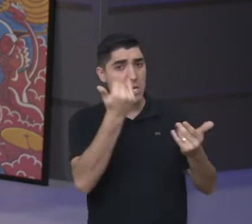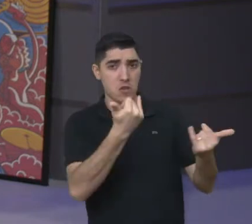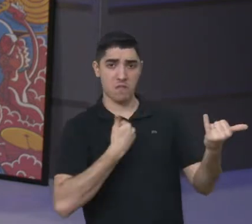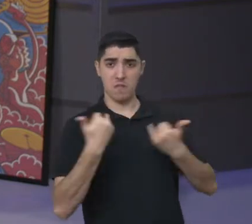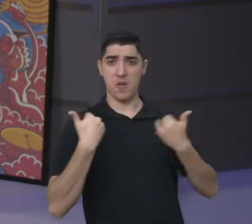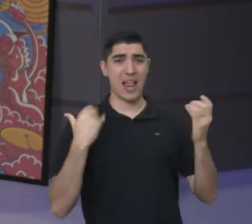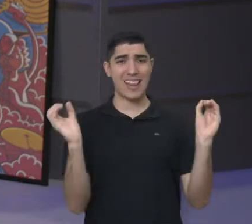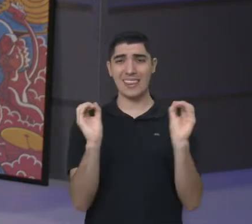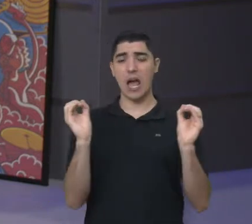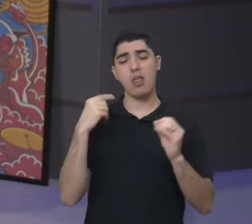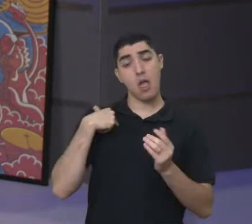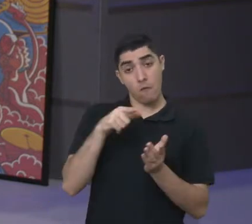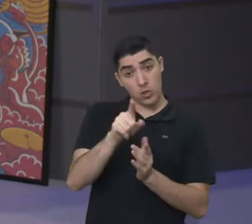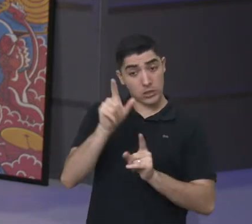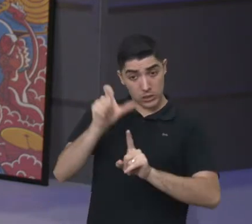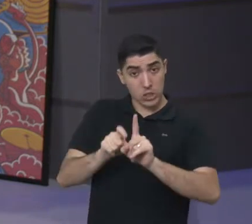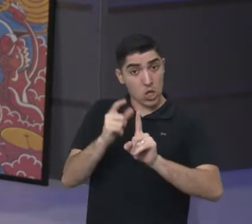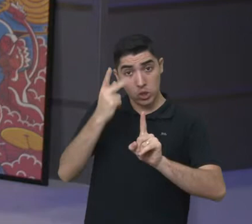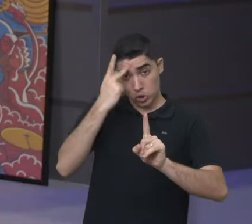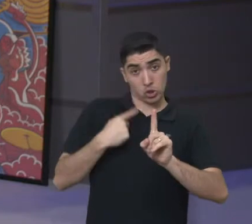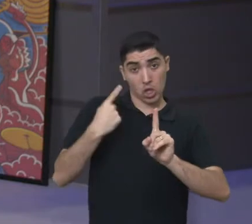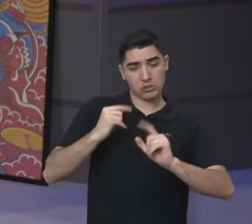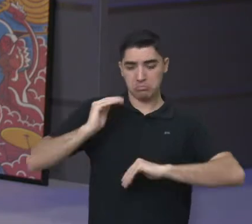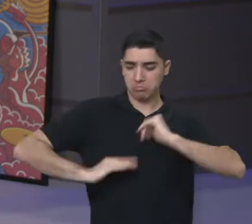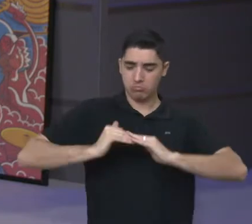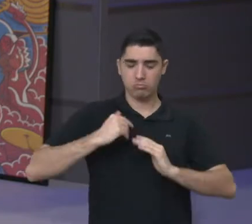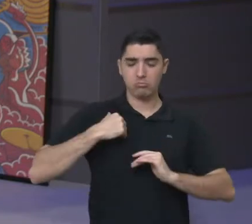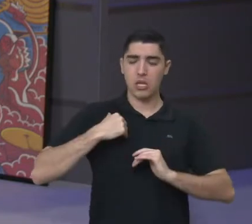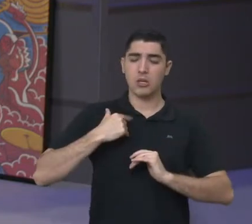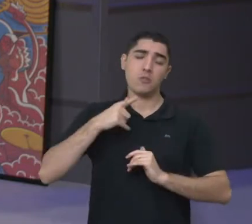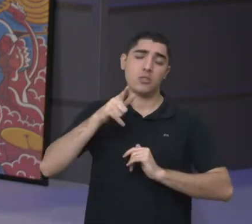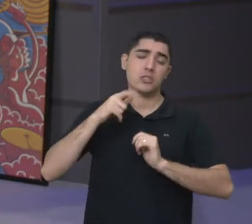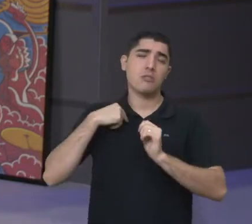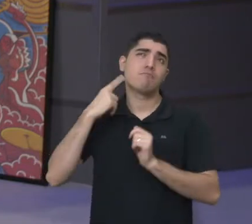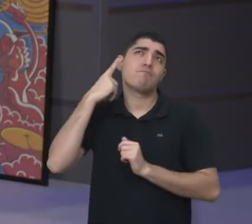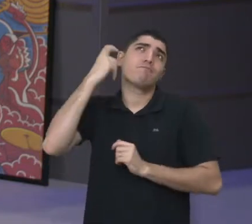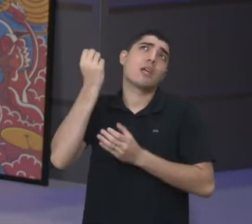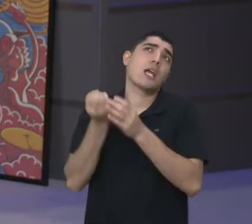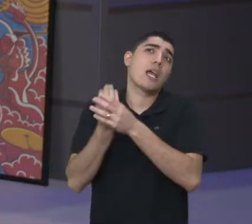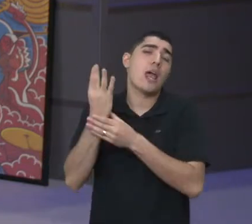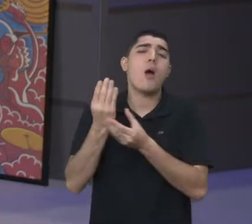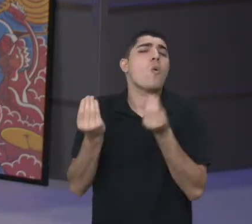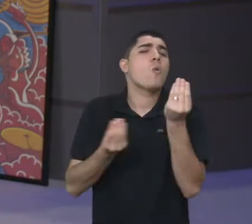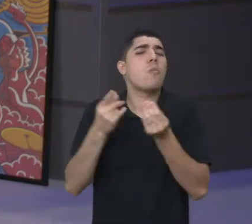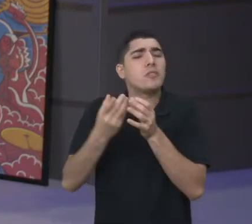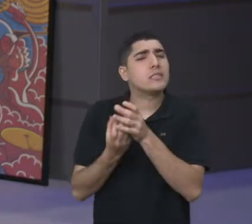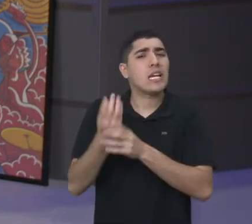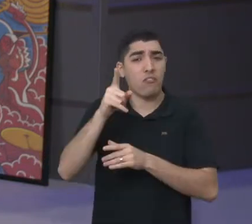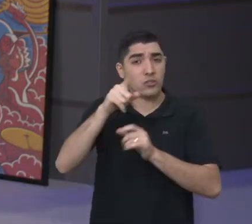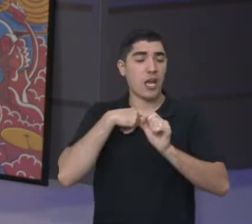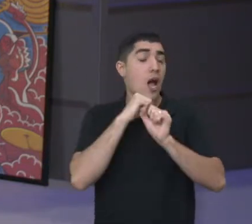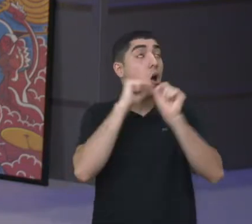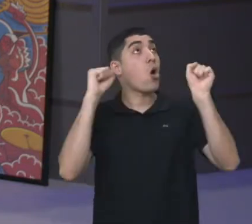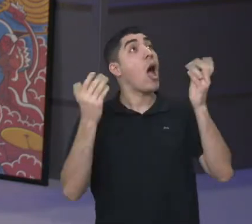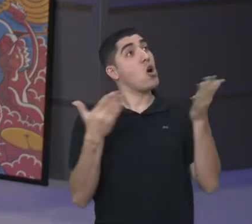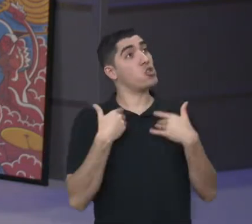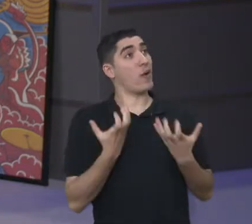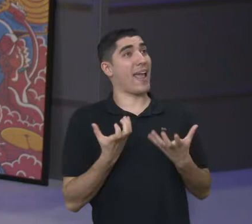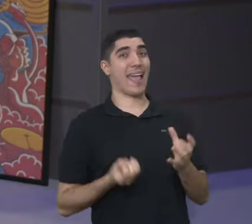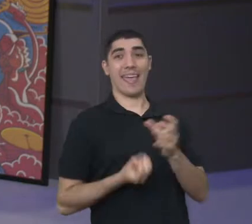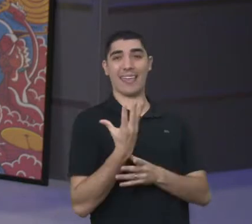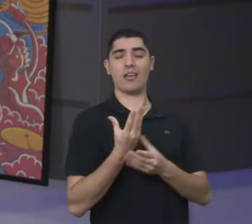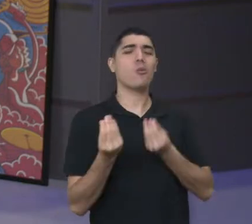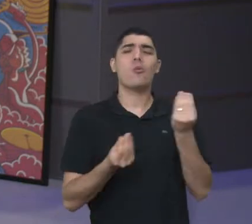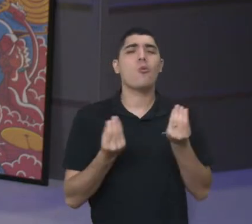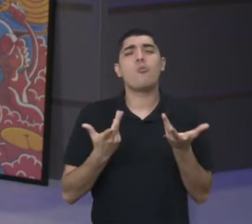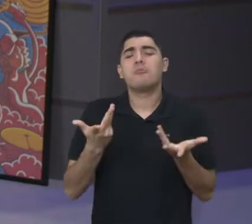encomenda. Ninguém chega em você e fala, quero essa encomenda. Mas você acorda querendo criar algo. Como é que sai isso? Como é que ganha corpo? Como é que é gerado